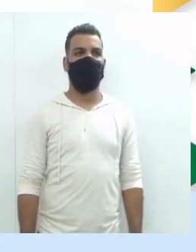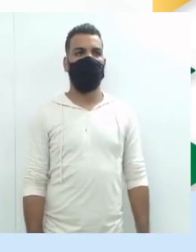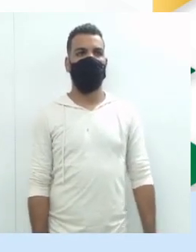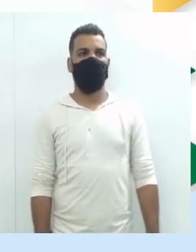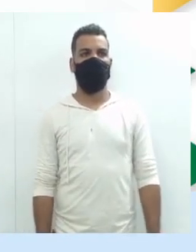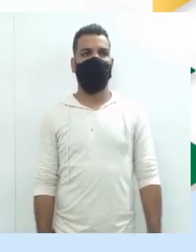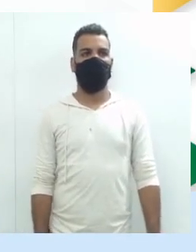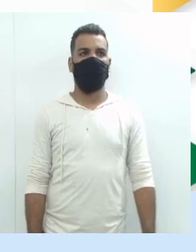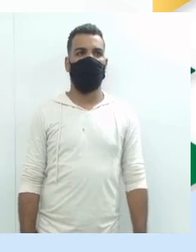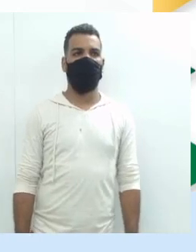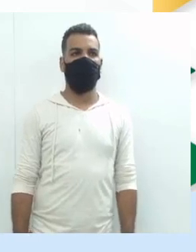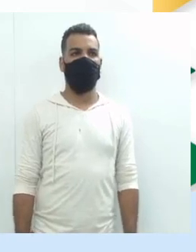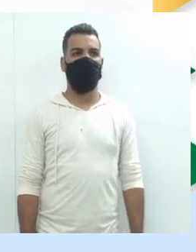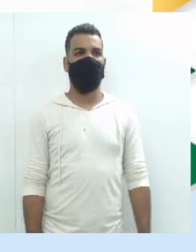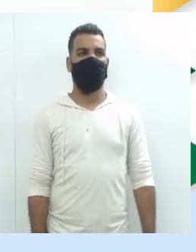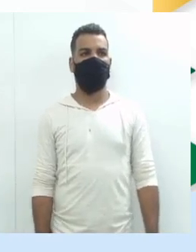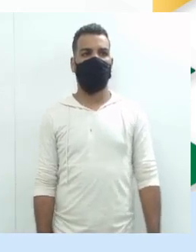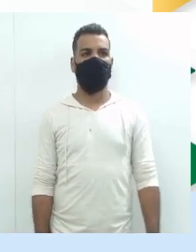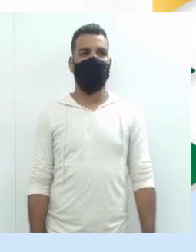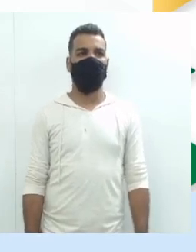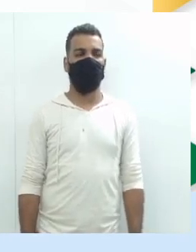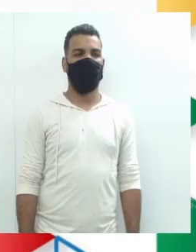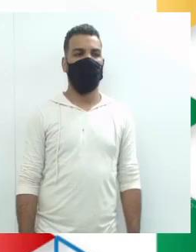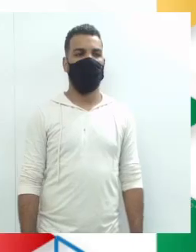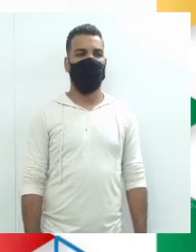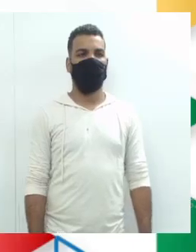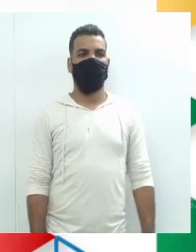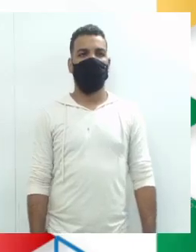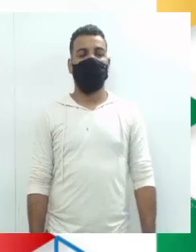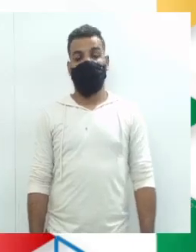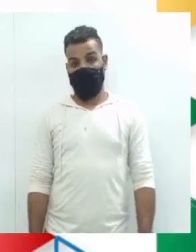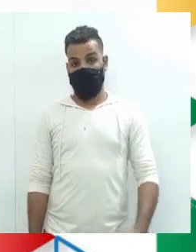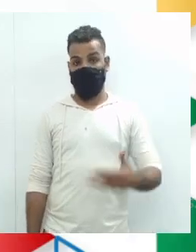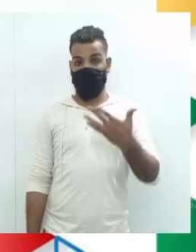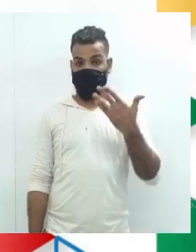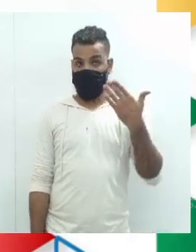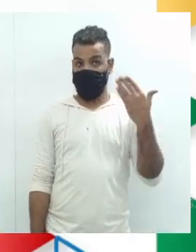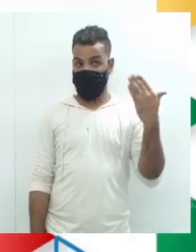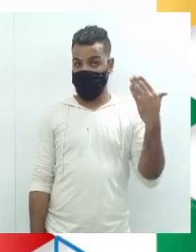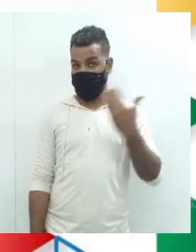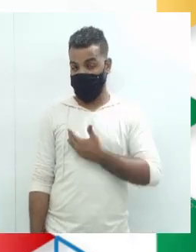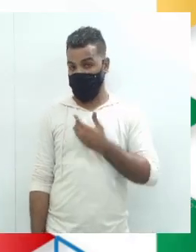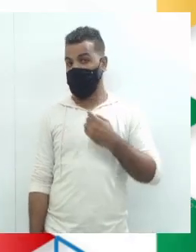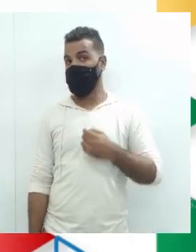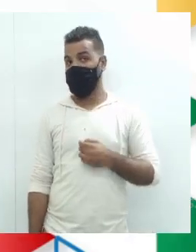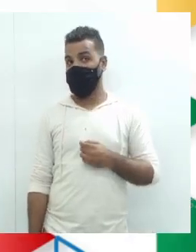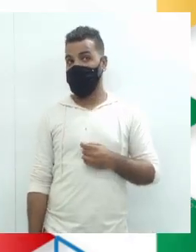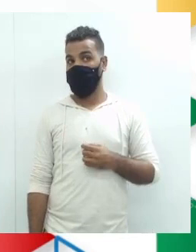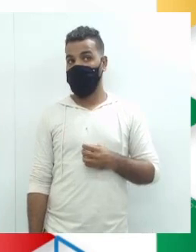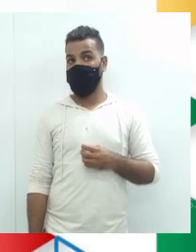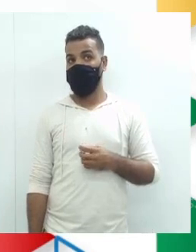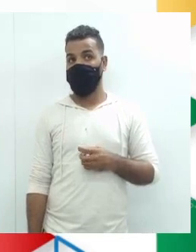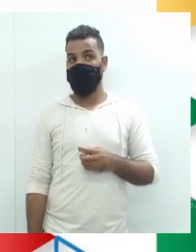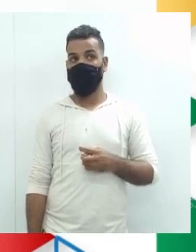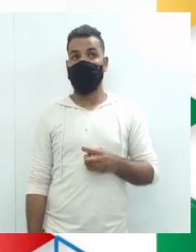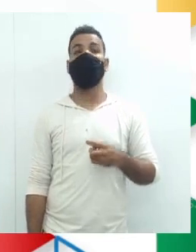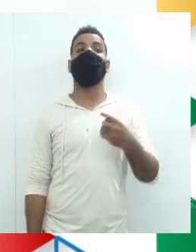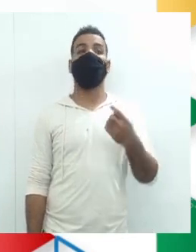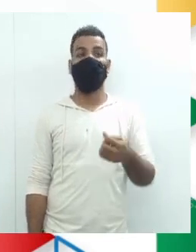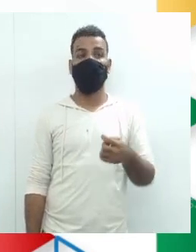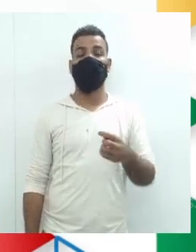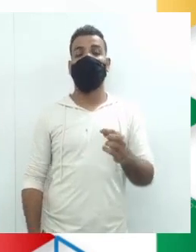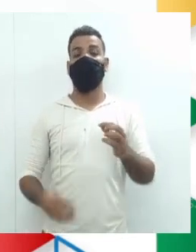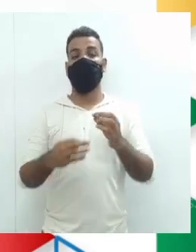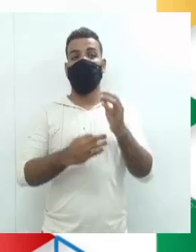publicitário. Olha só, esse próximo texto publicitário já é um texto publicitário que está aí com a